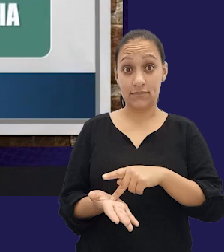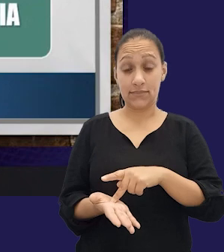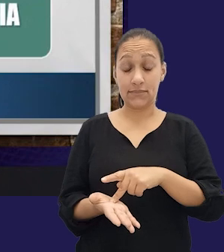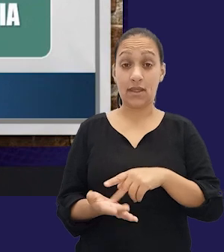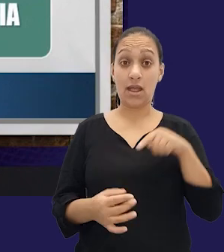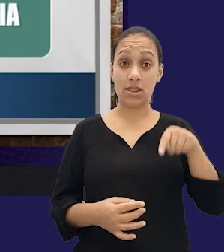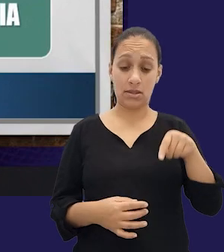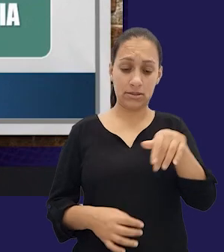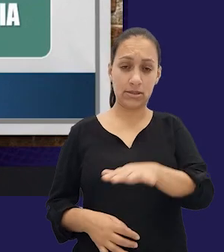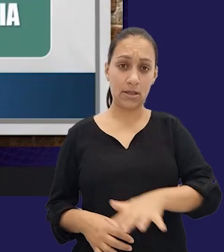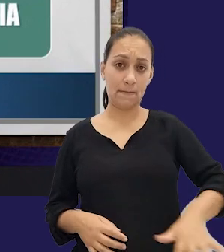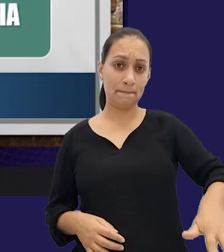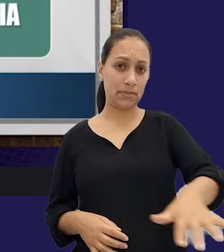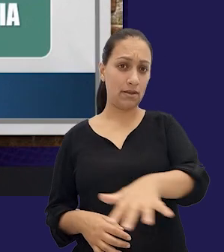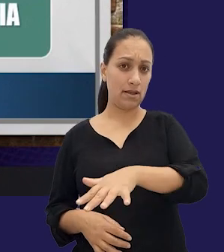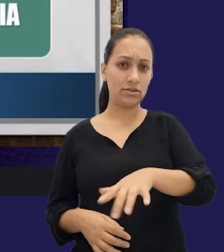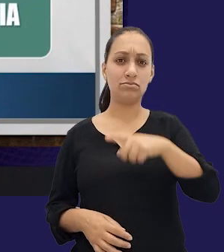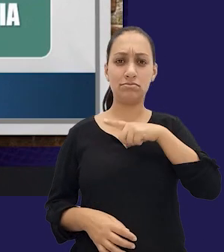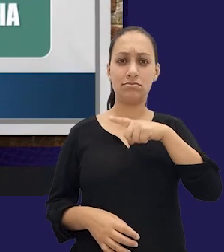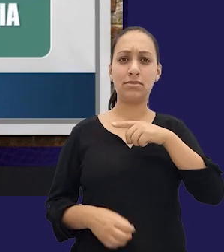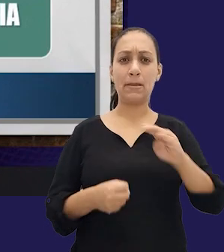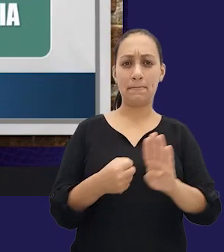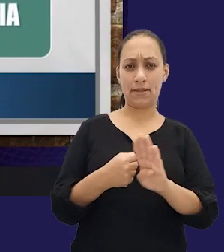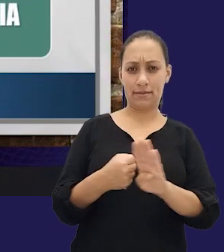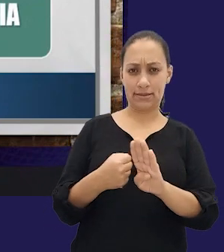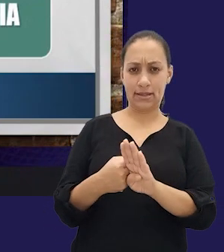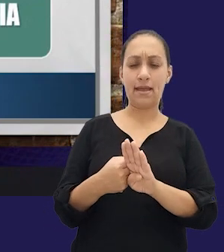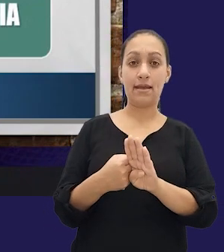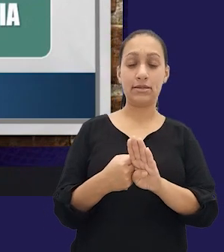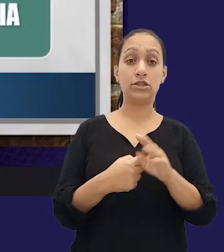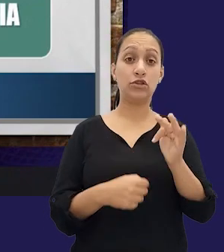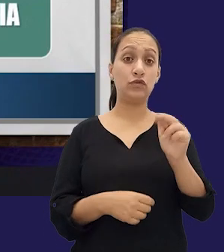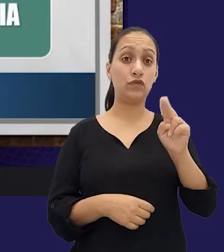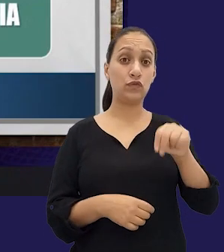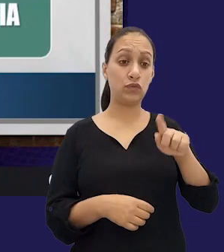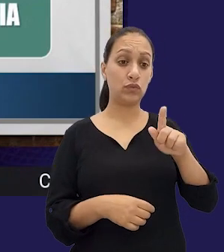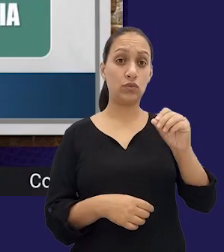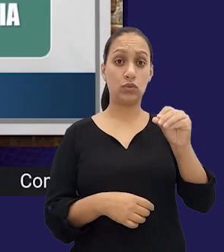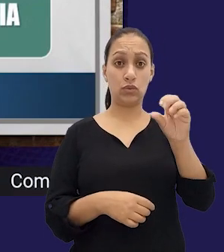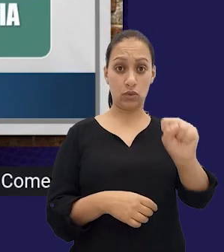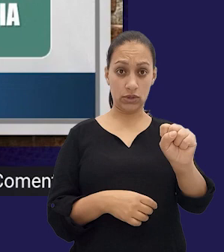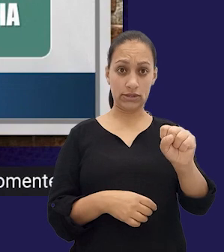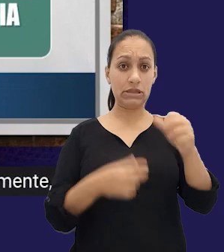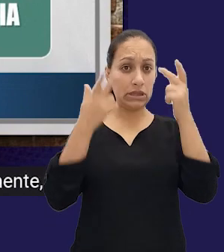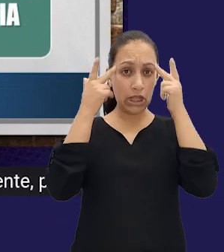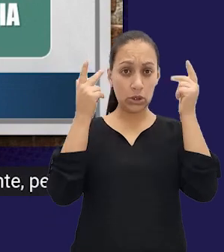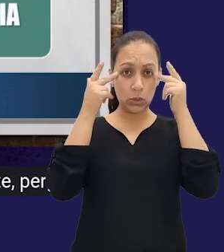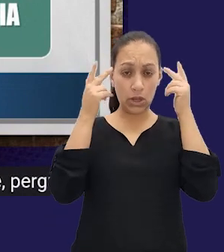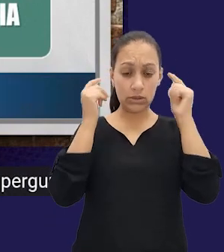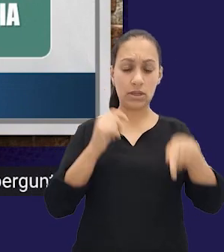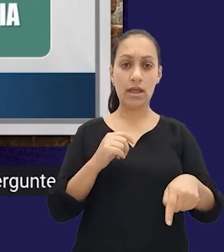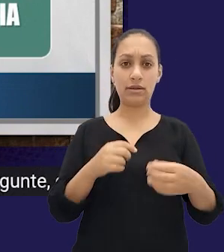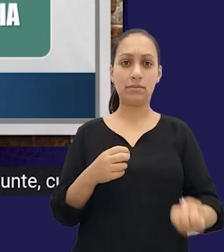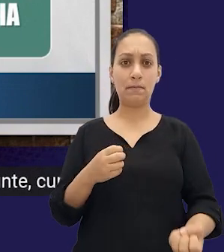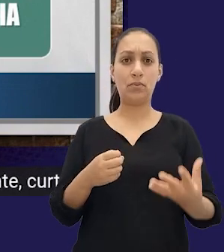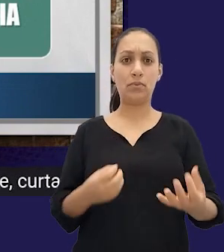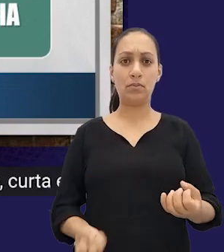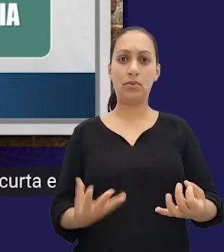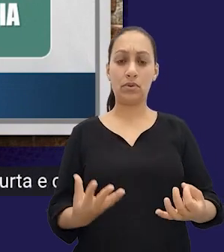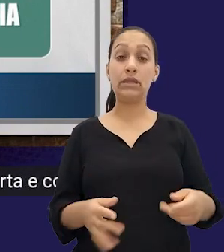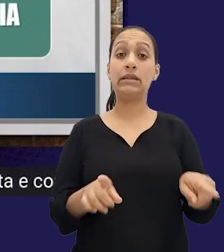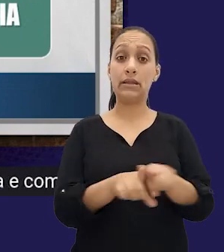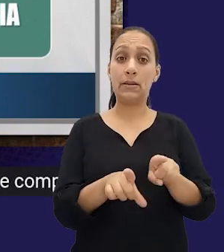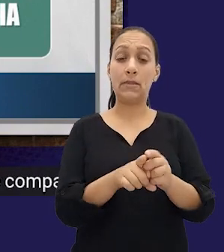mesmo ambiente onde nós temos essas bactérias e esses fungos, né, que são naturalmente produtores desses